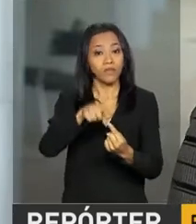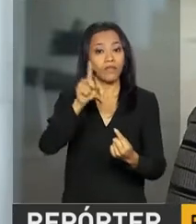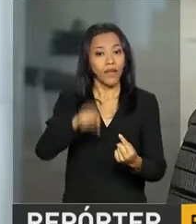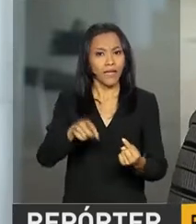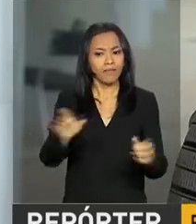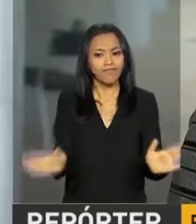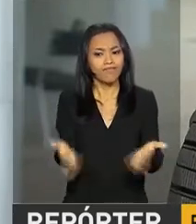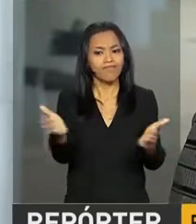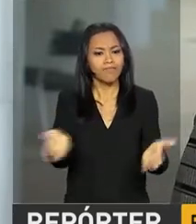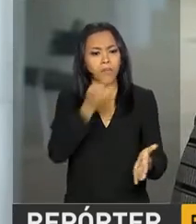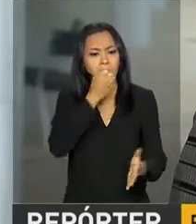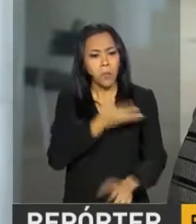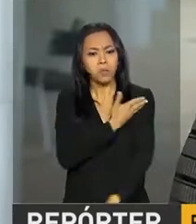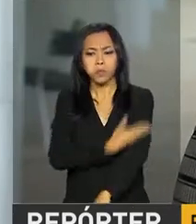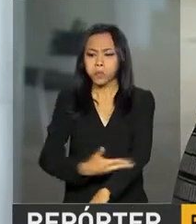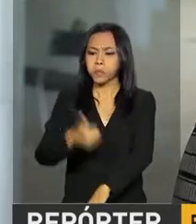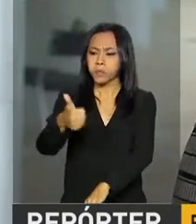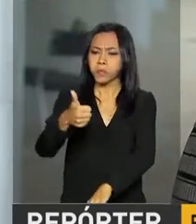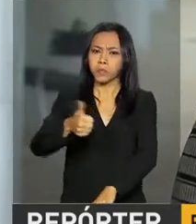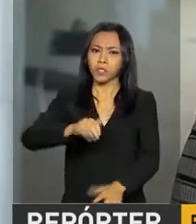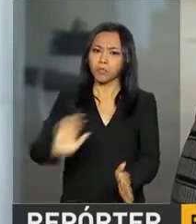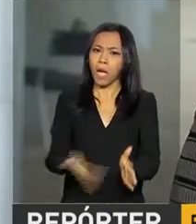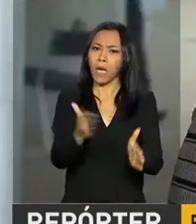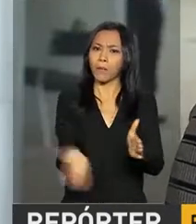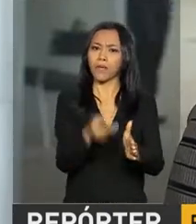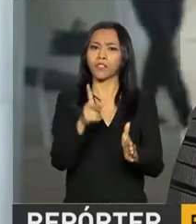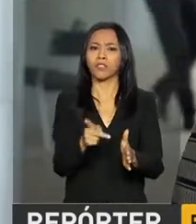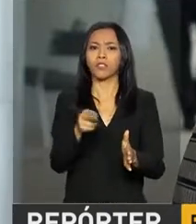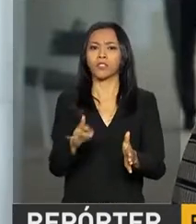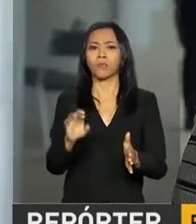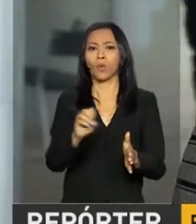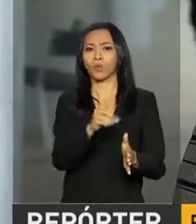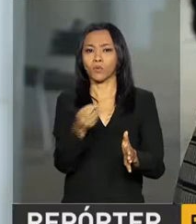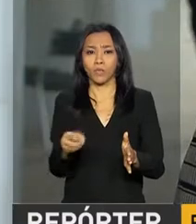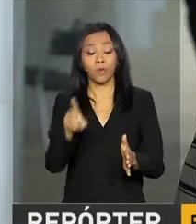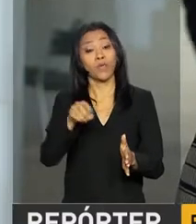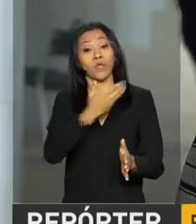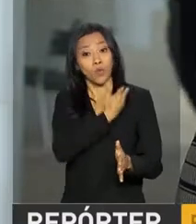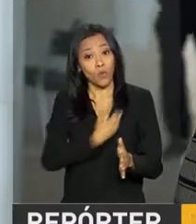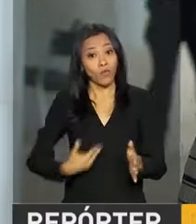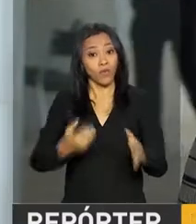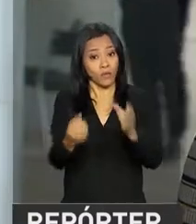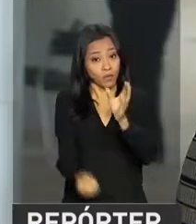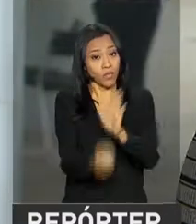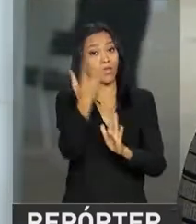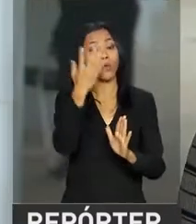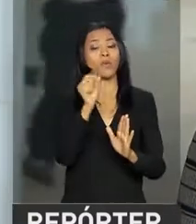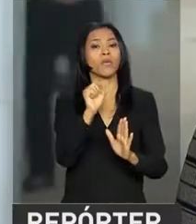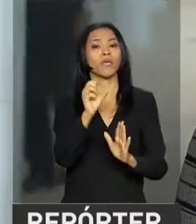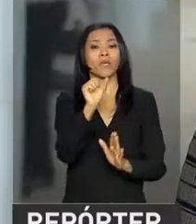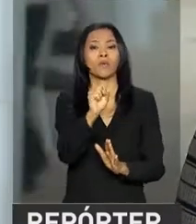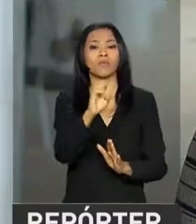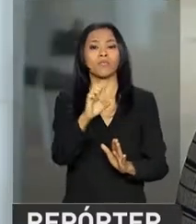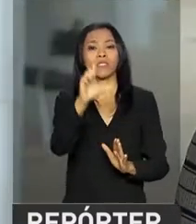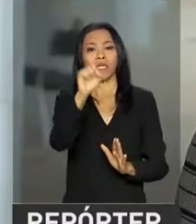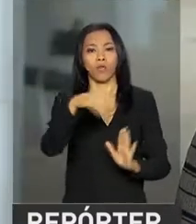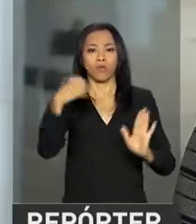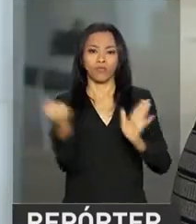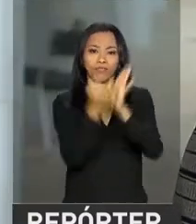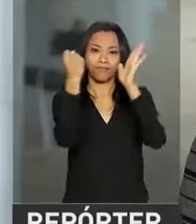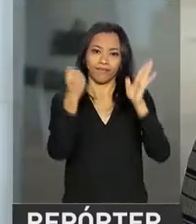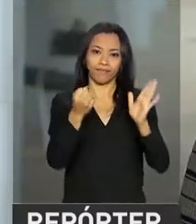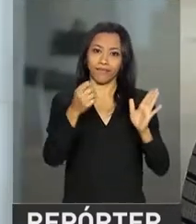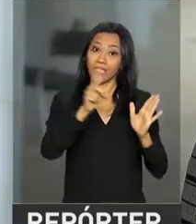boas práticas de produção que o governo criou o selo AgroMais Integridade, que vai premiar empresas do